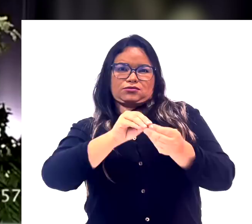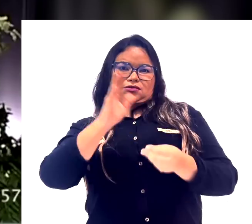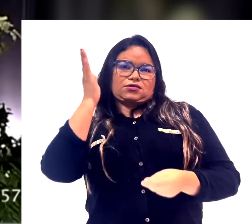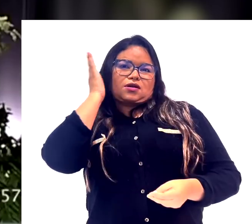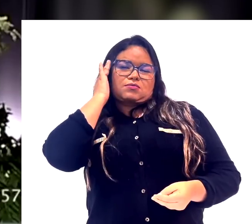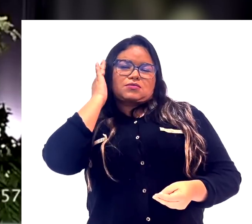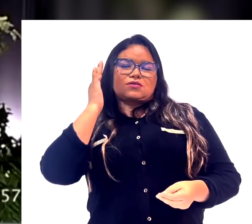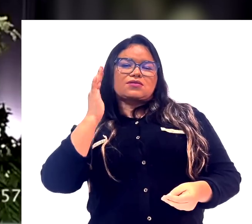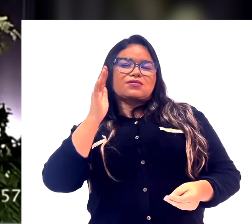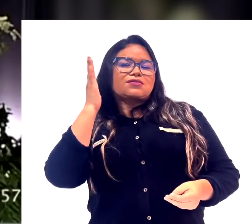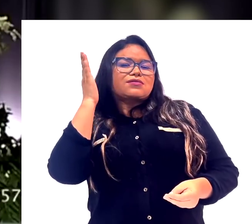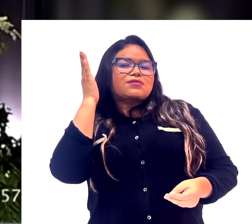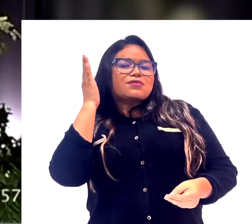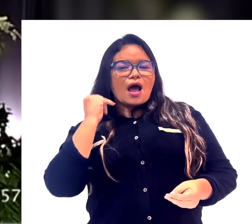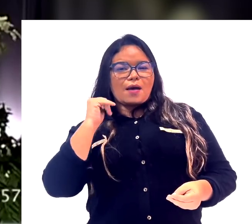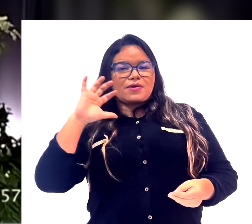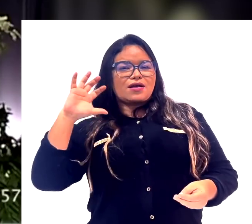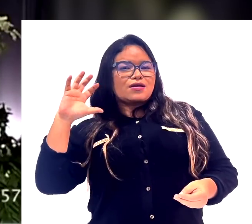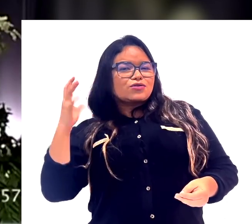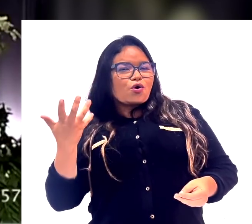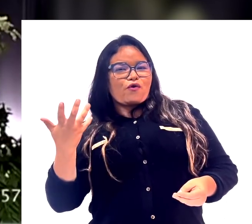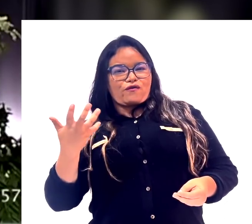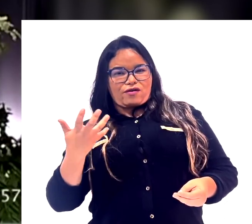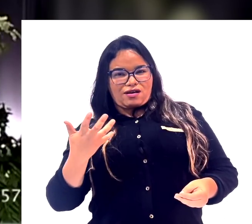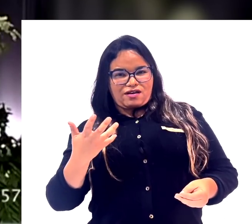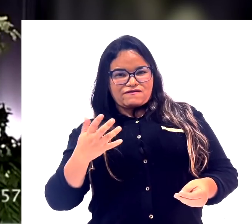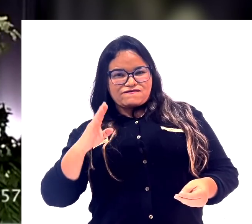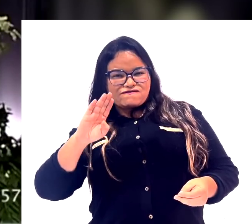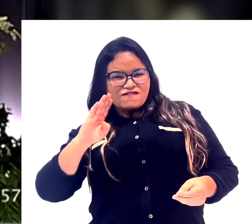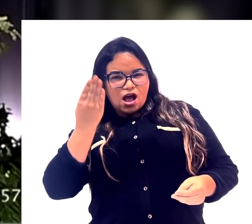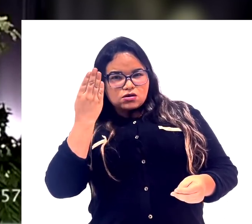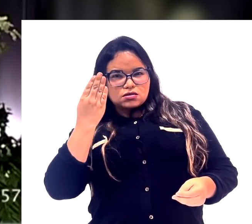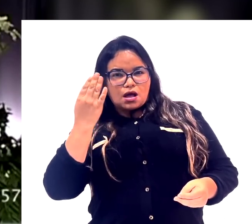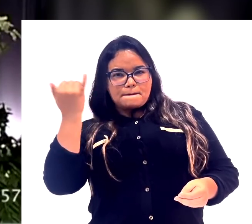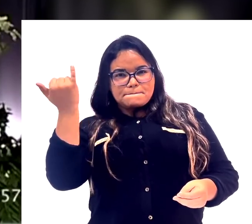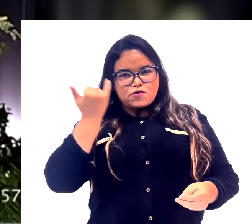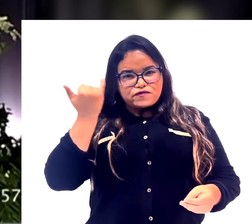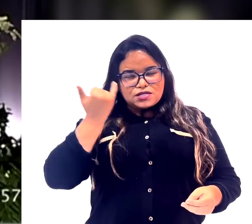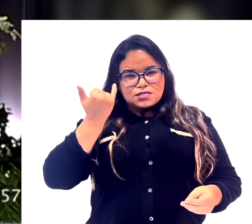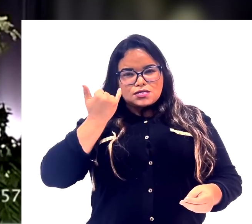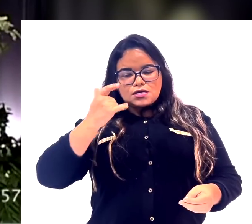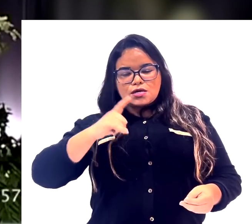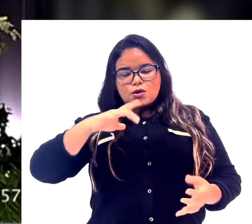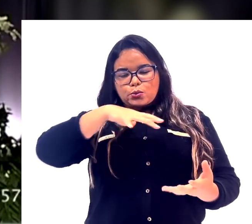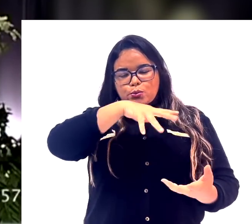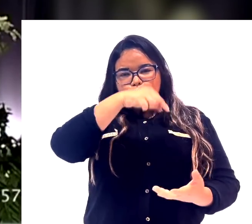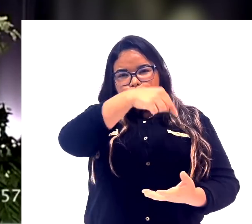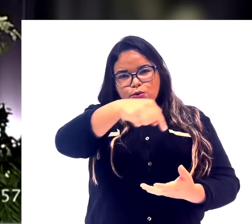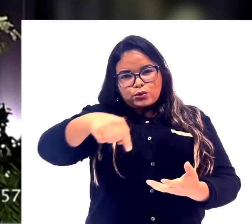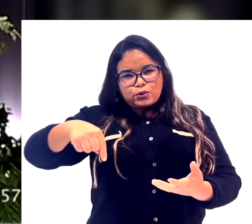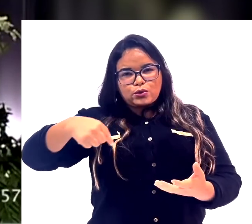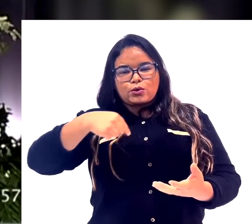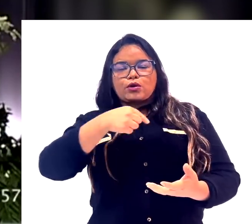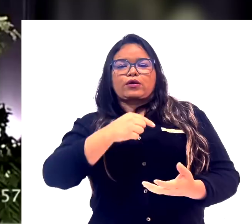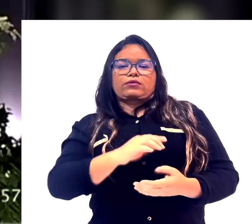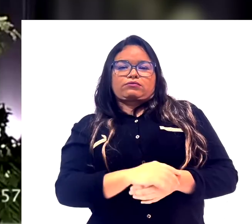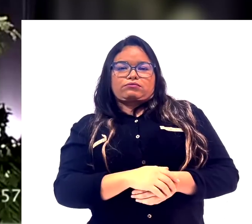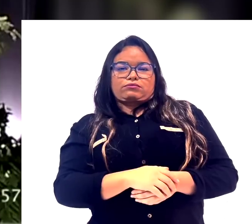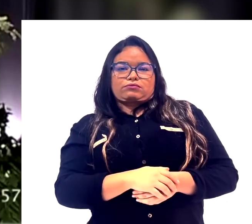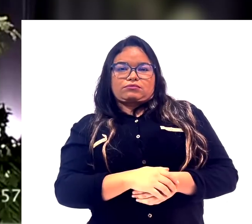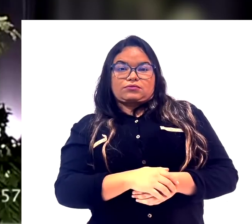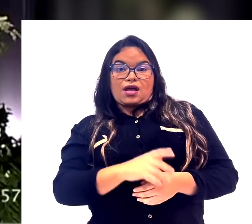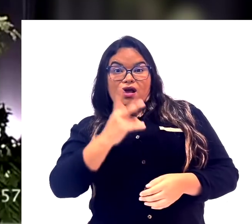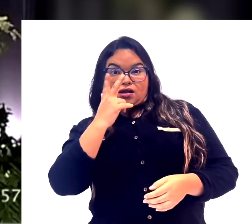metade dos problemas das falsas profecias que há ao redor do mundo, que dizem que o anticristo se levantará,